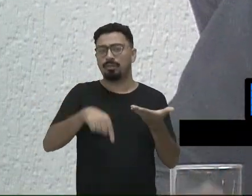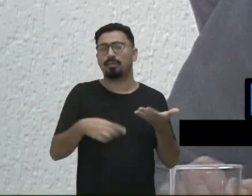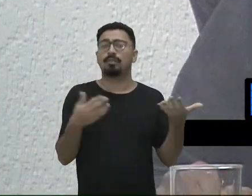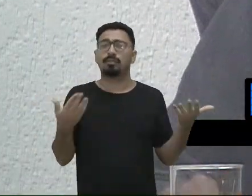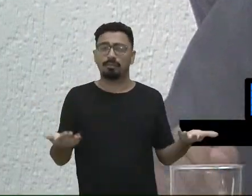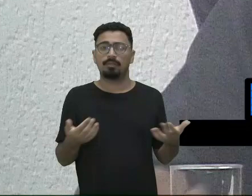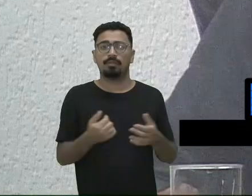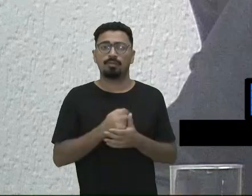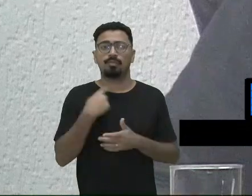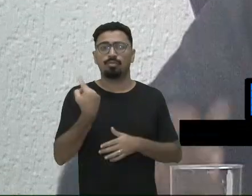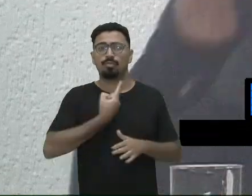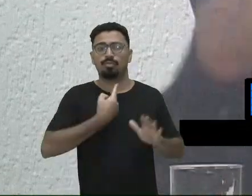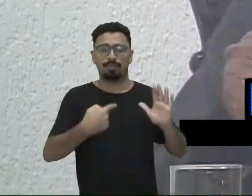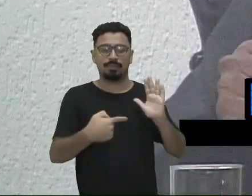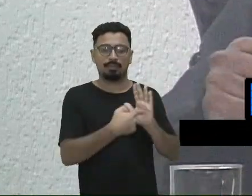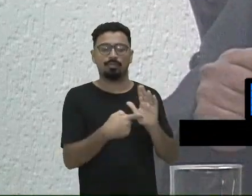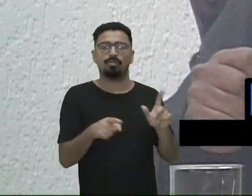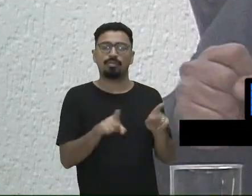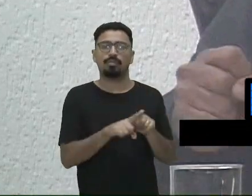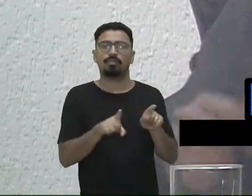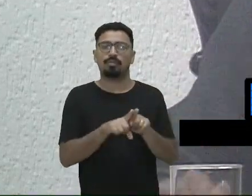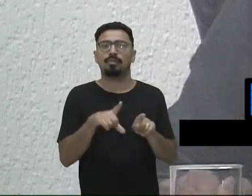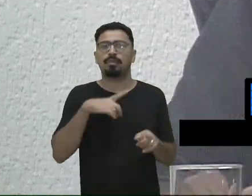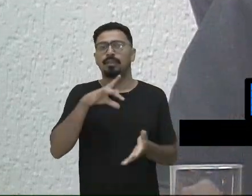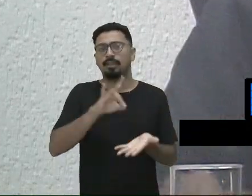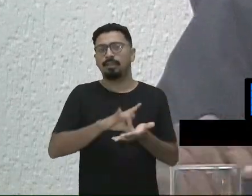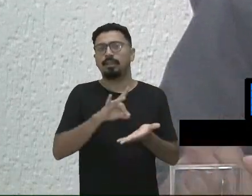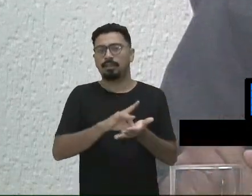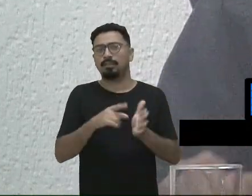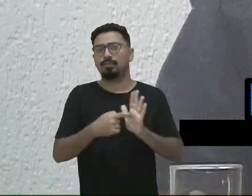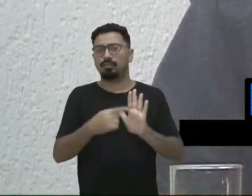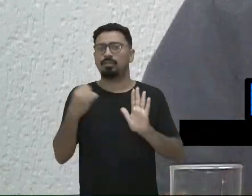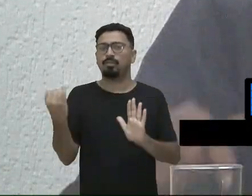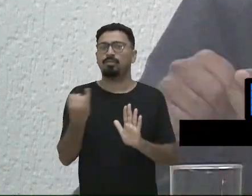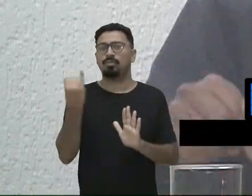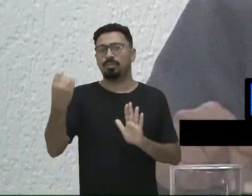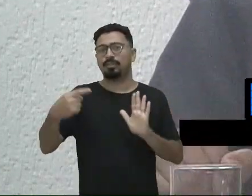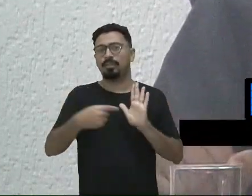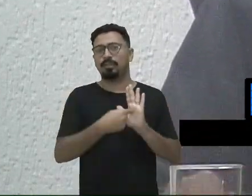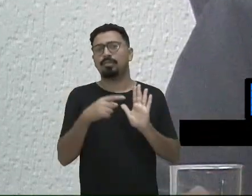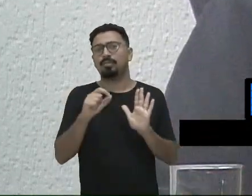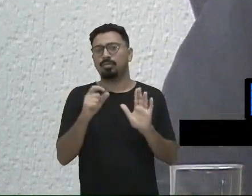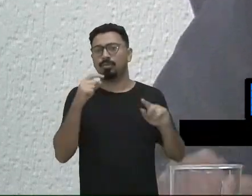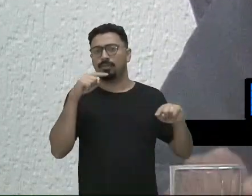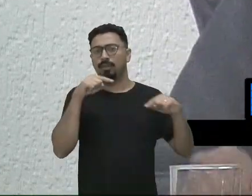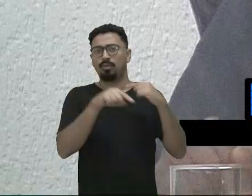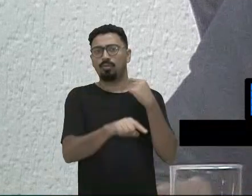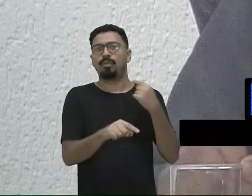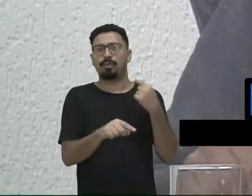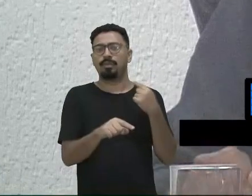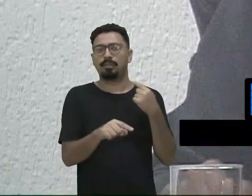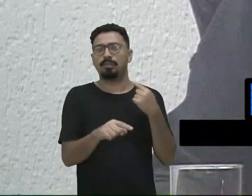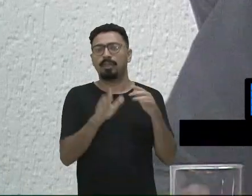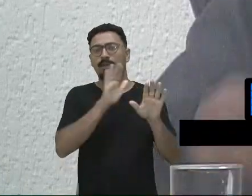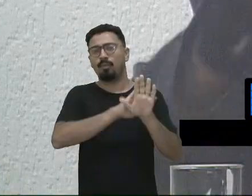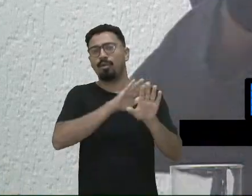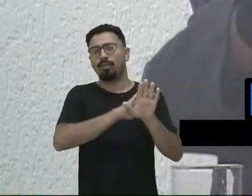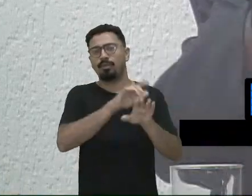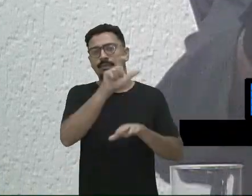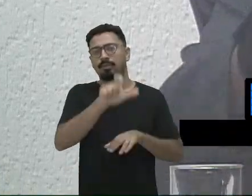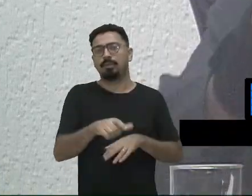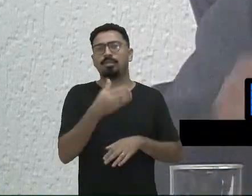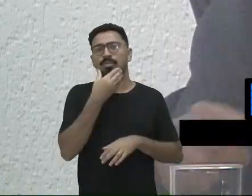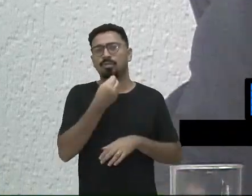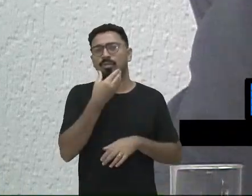gente denuncia também, traz realidade de uma forma importante, porque a gente denuncia também a incoerência e a hipocrisia desses homens. Não